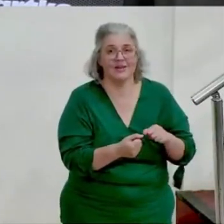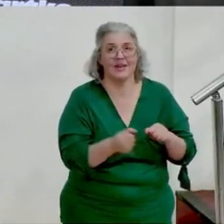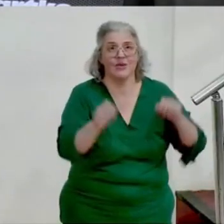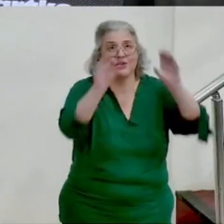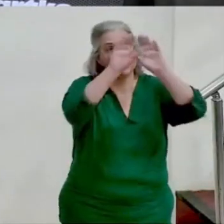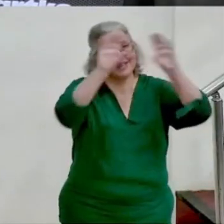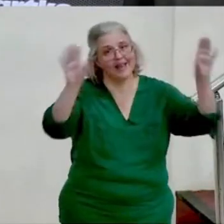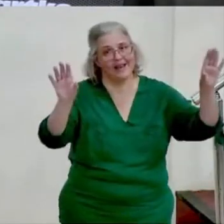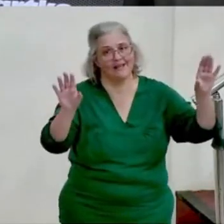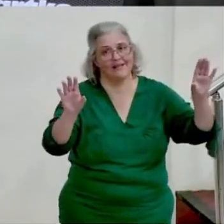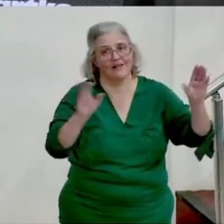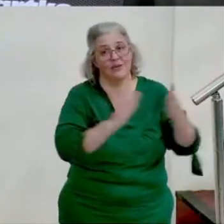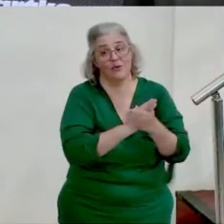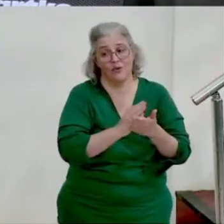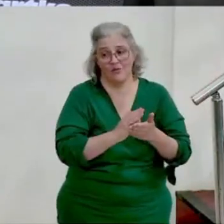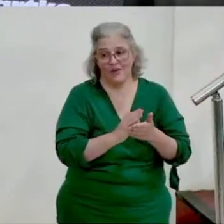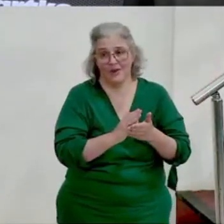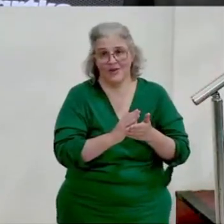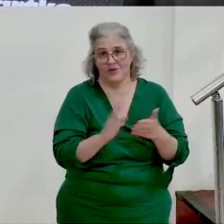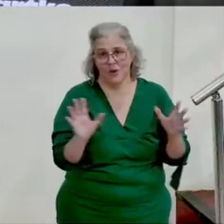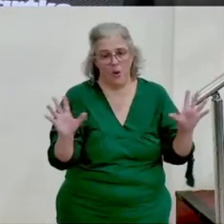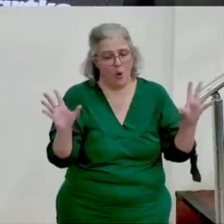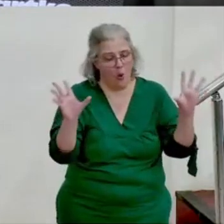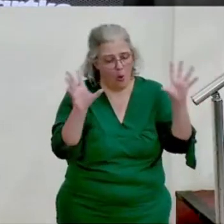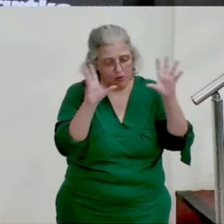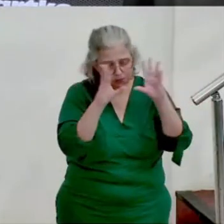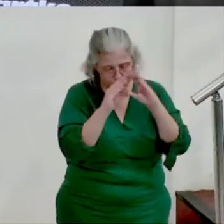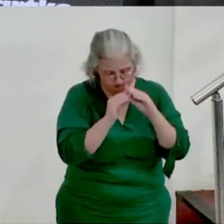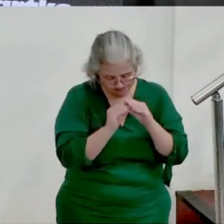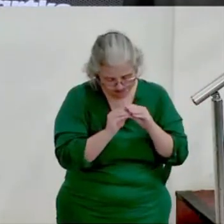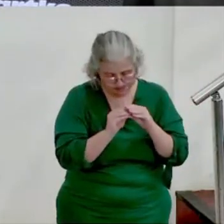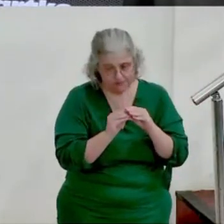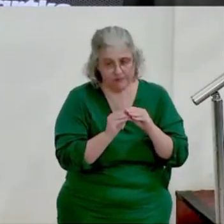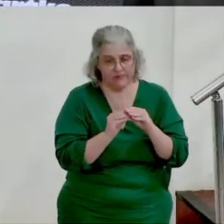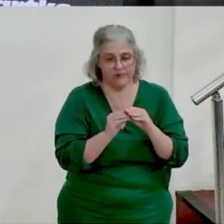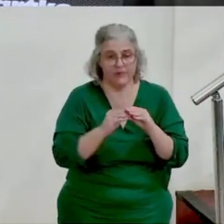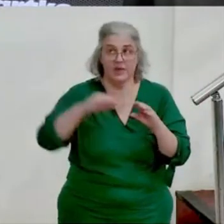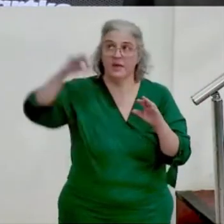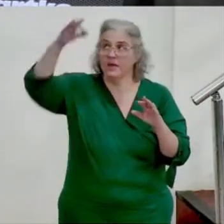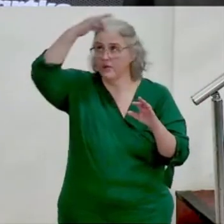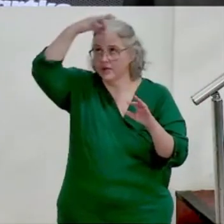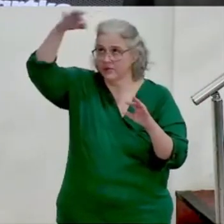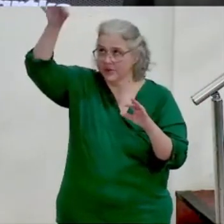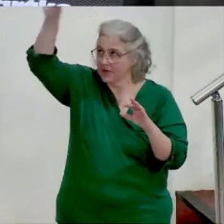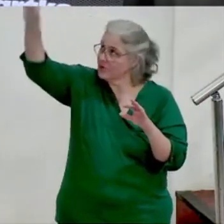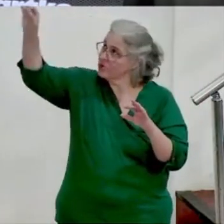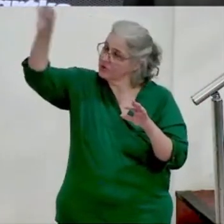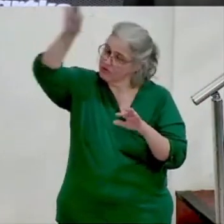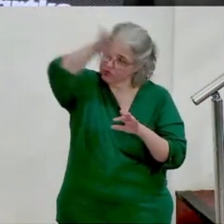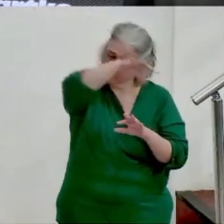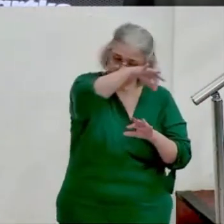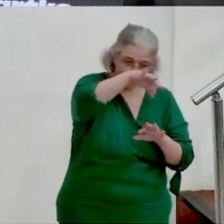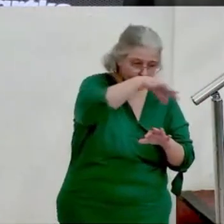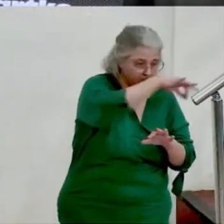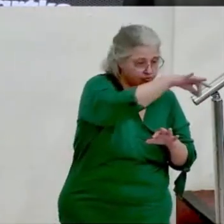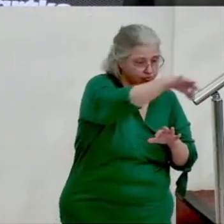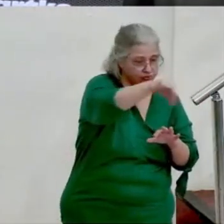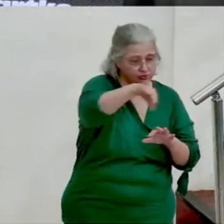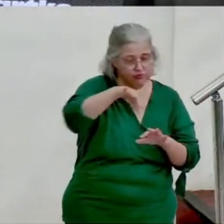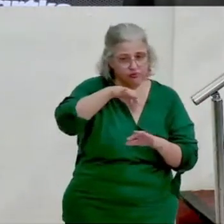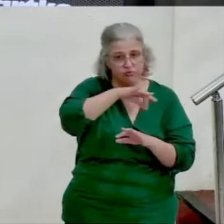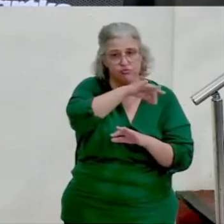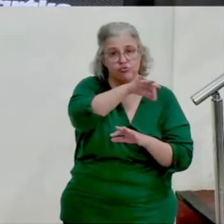trevas sobre a face do abismo. E o Espírito de Deus se movia sobre as águas. Então Deus disse: